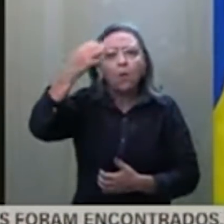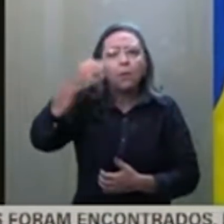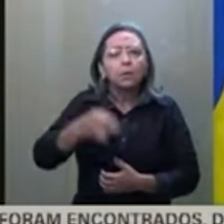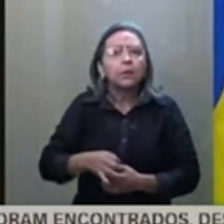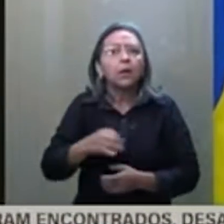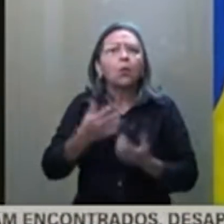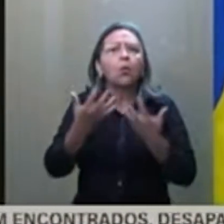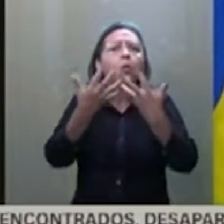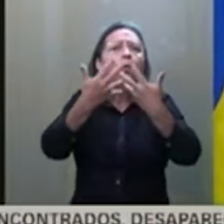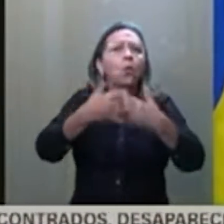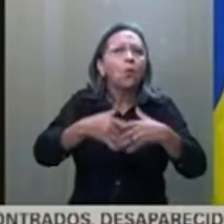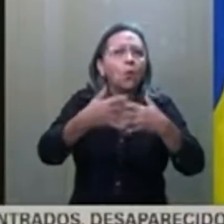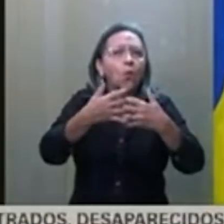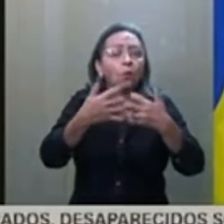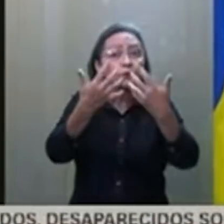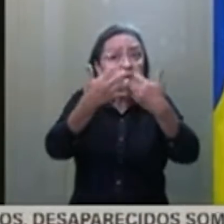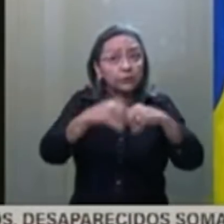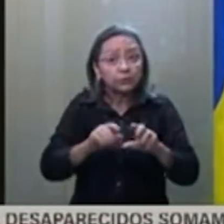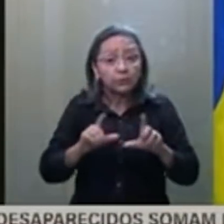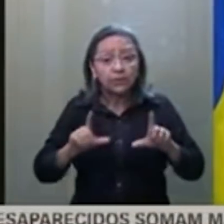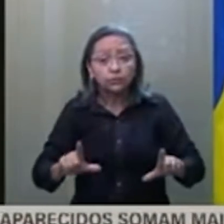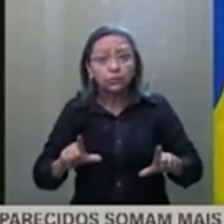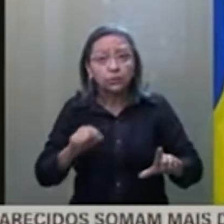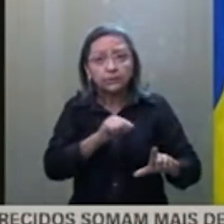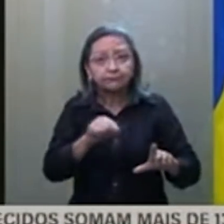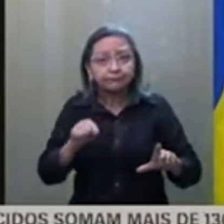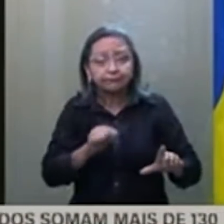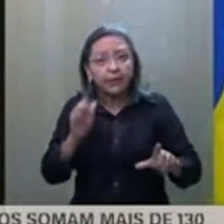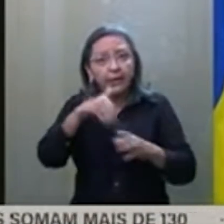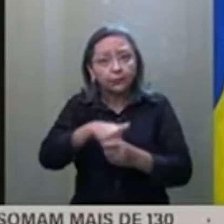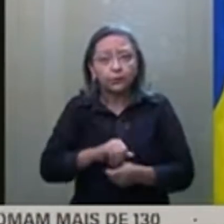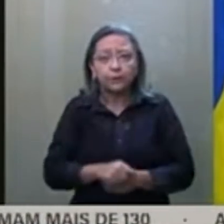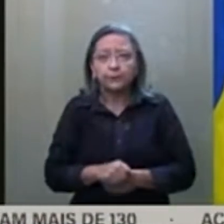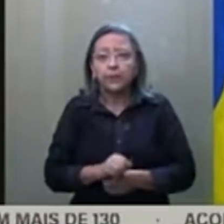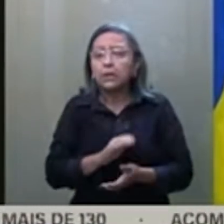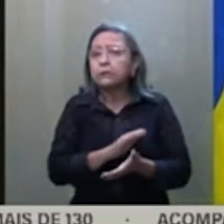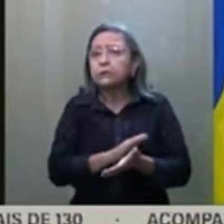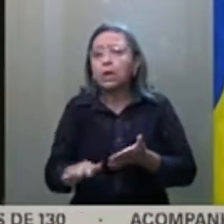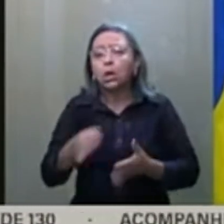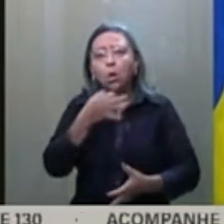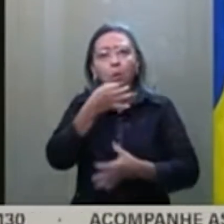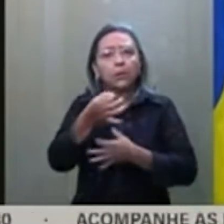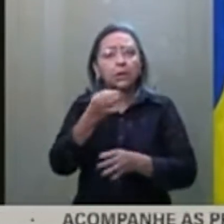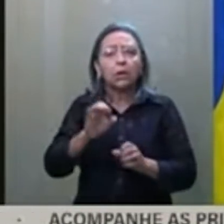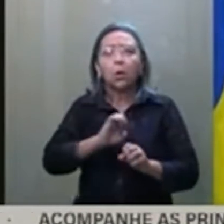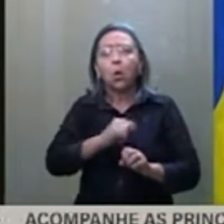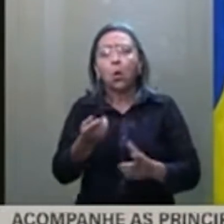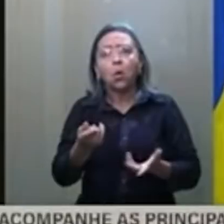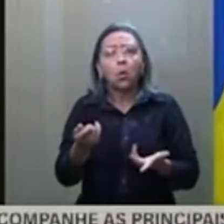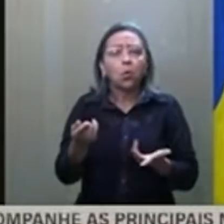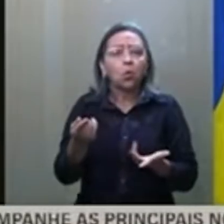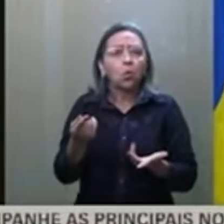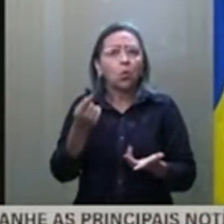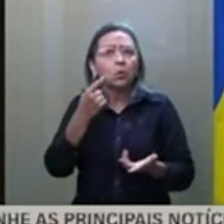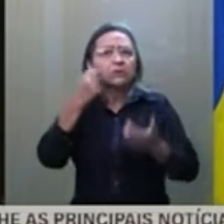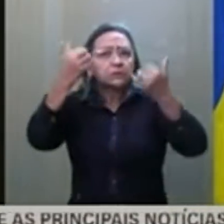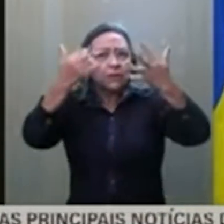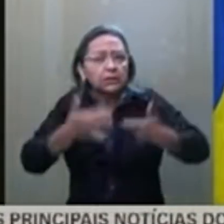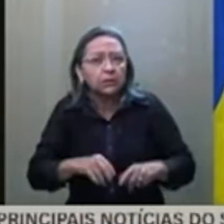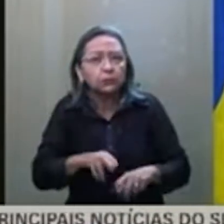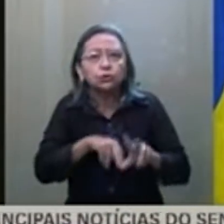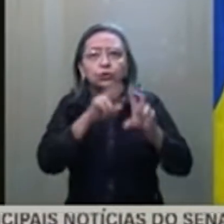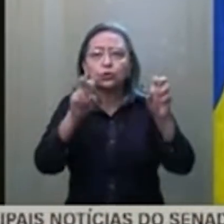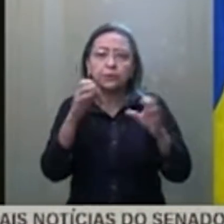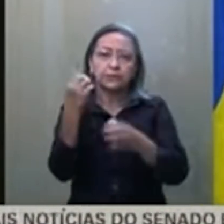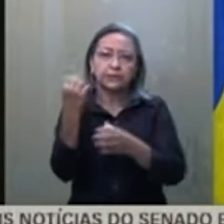o funcionamento das urnas eletrônicas sem comentários ou juízo de valor sobre